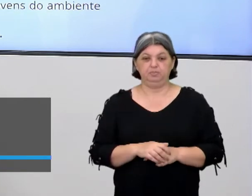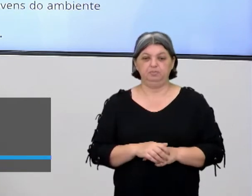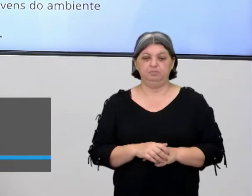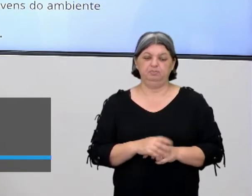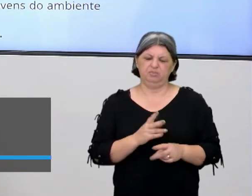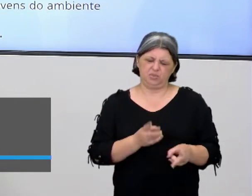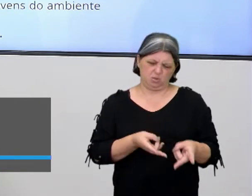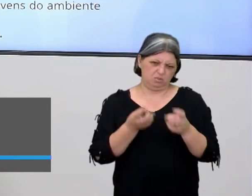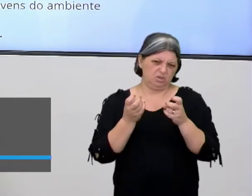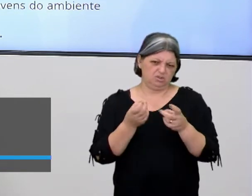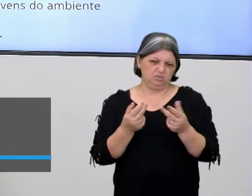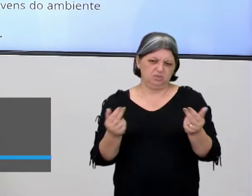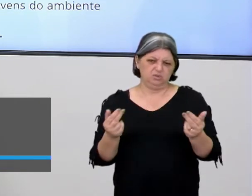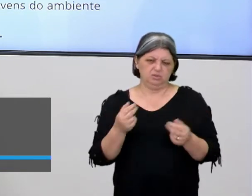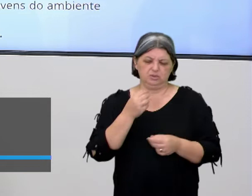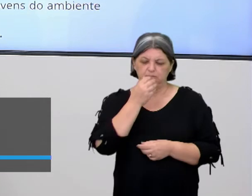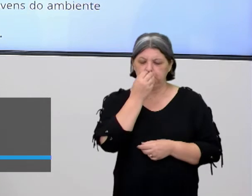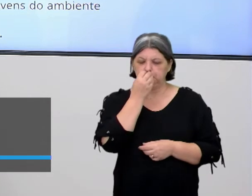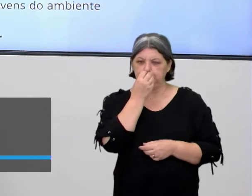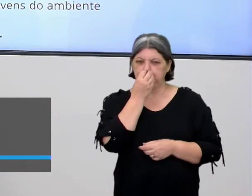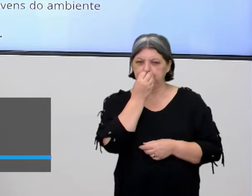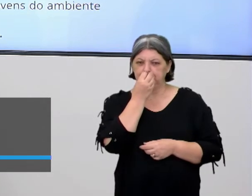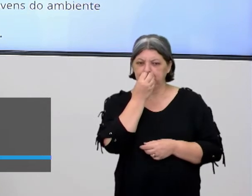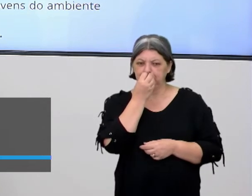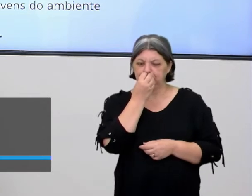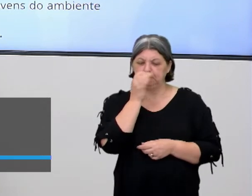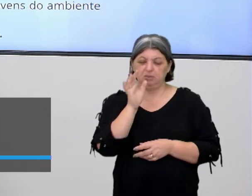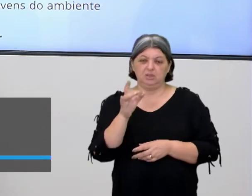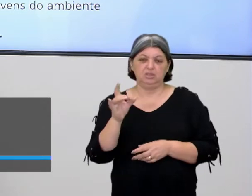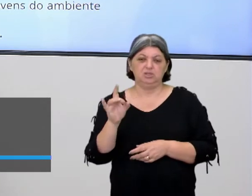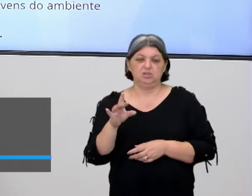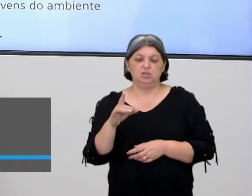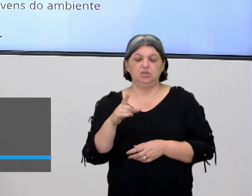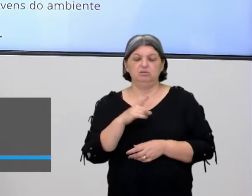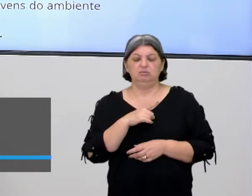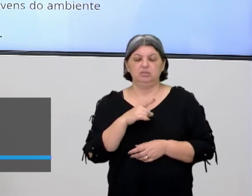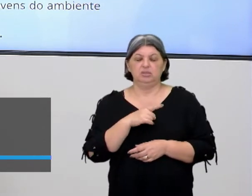impressão, né? Não é só a perda do conhecimento